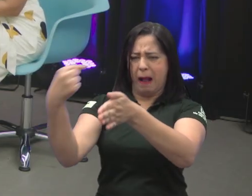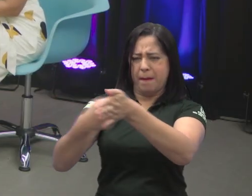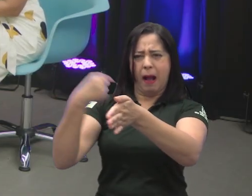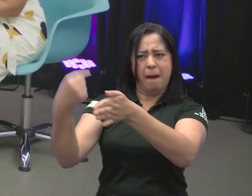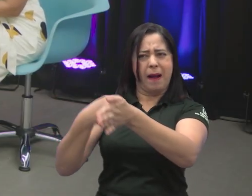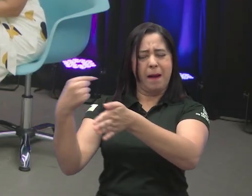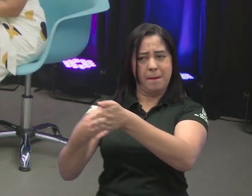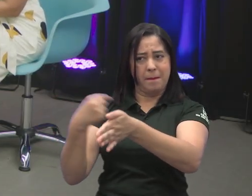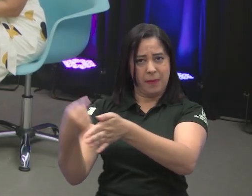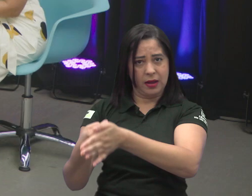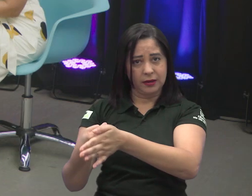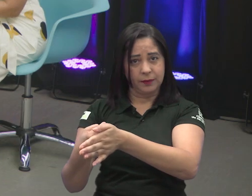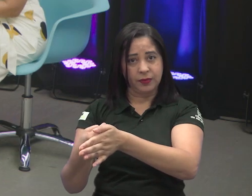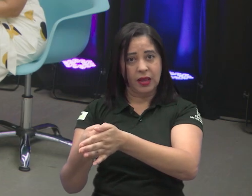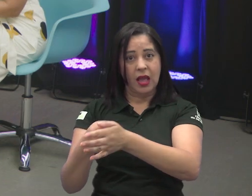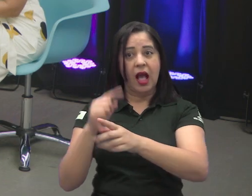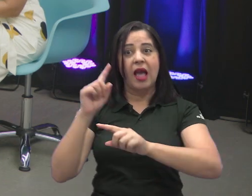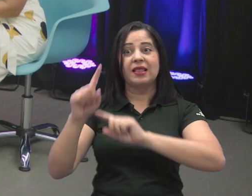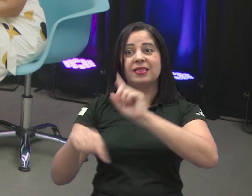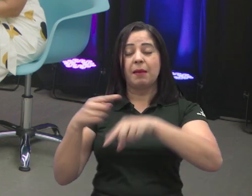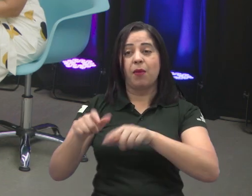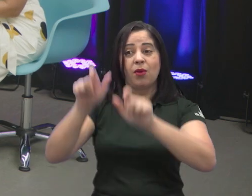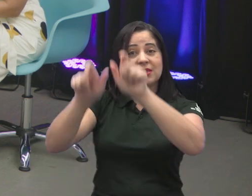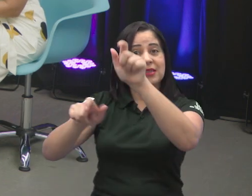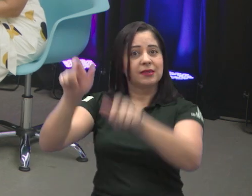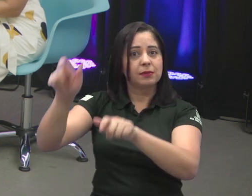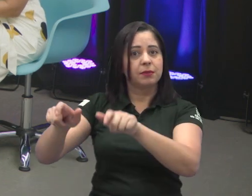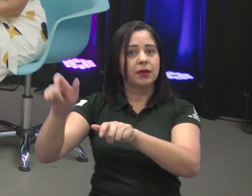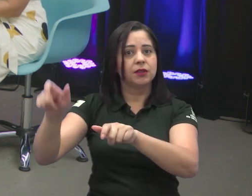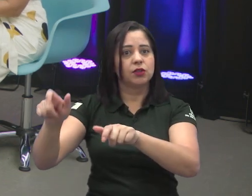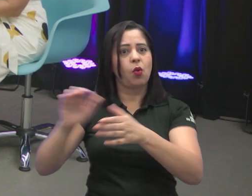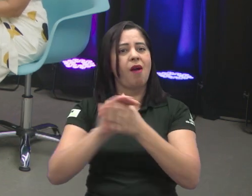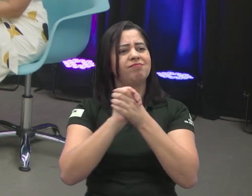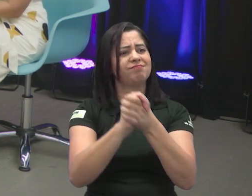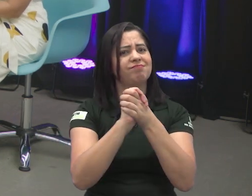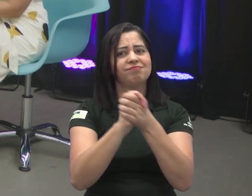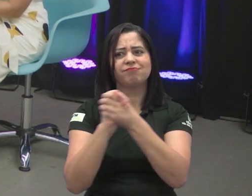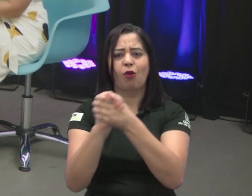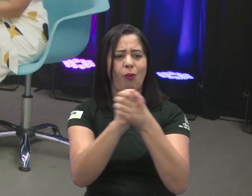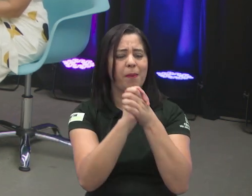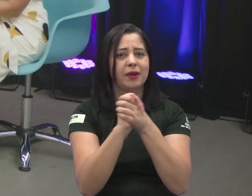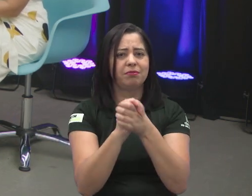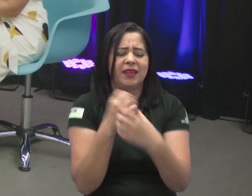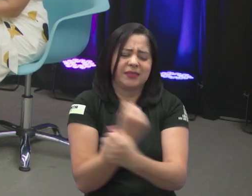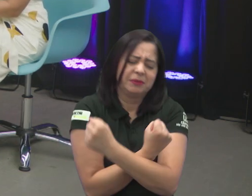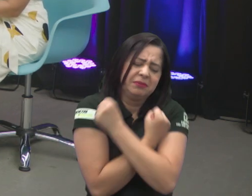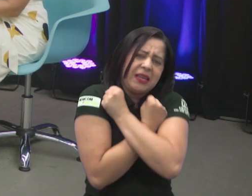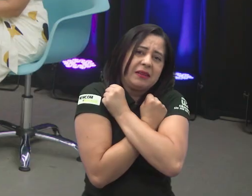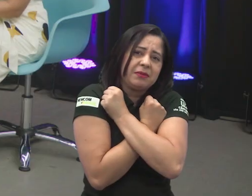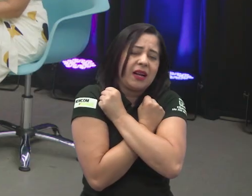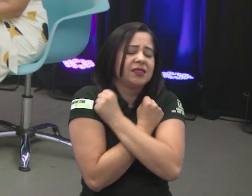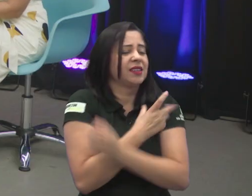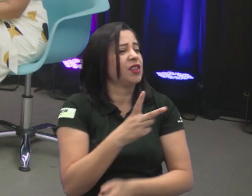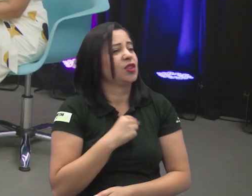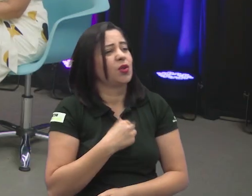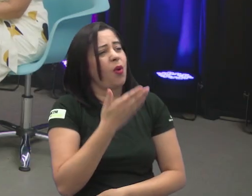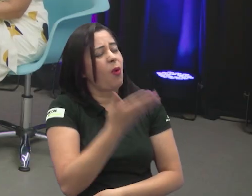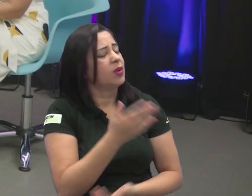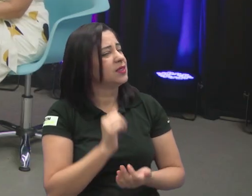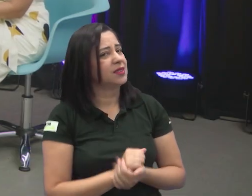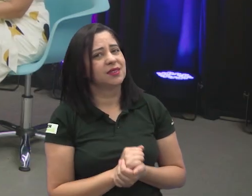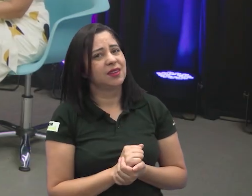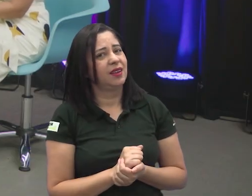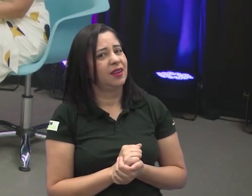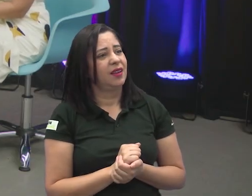muito. E depois disso, as pessoas vêm cumprimentar. E muitos me abraçam e dizem que viu